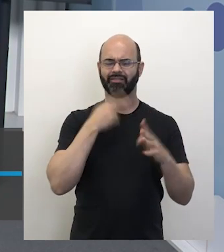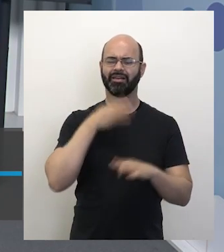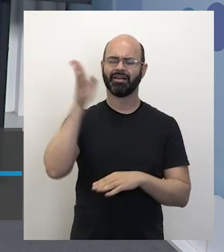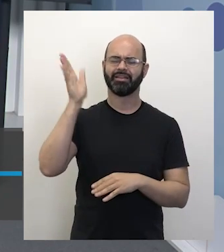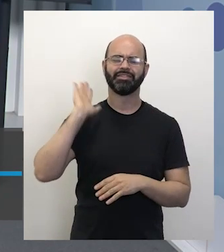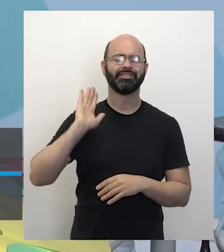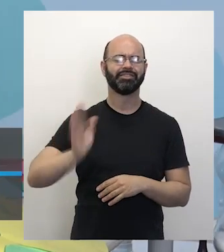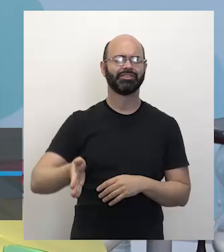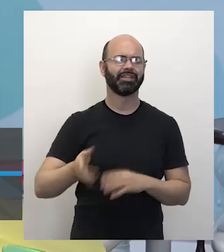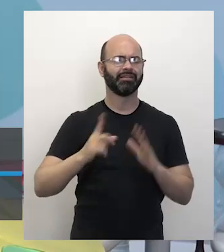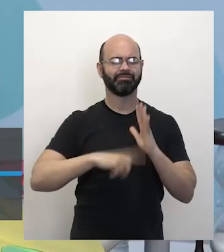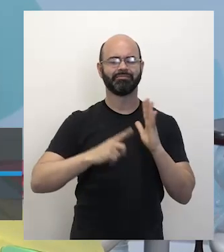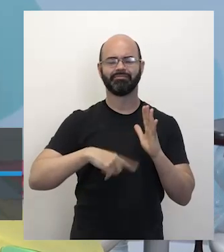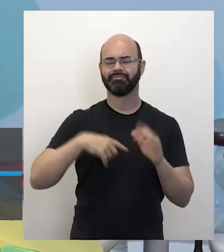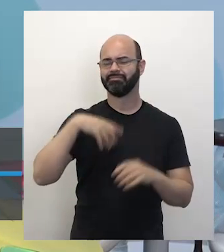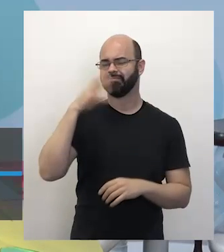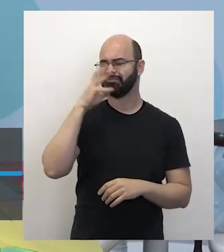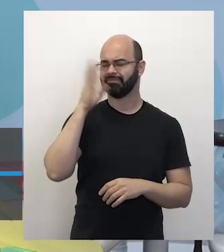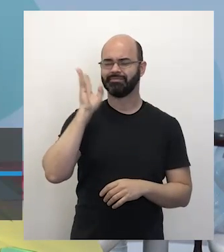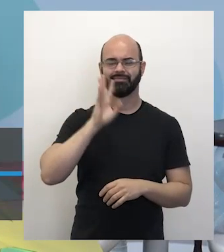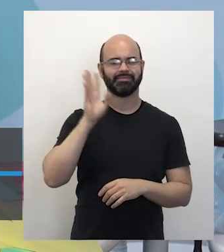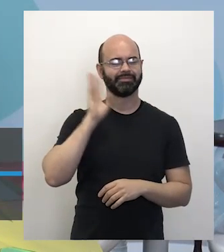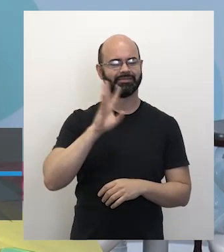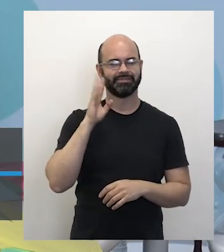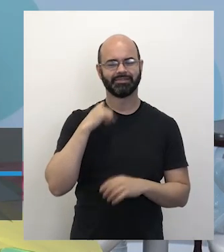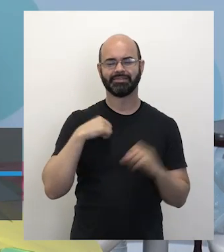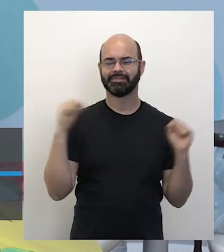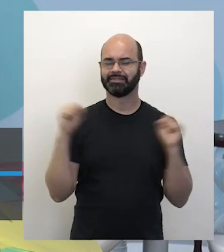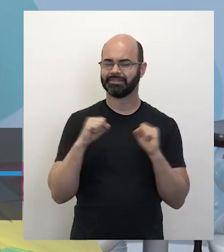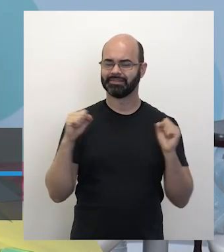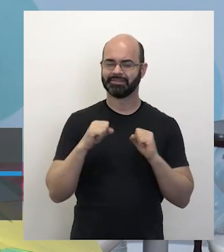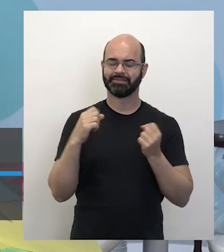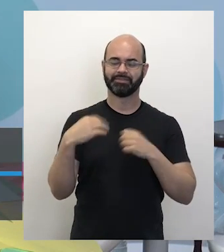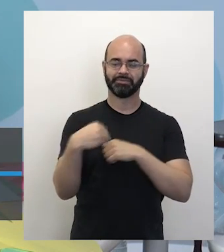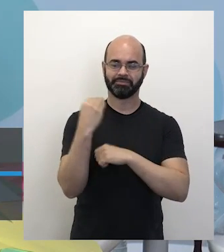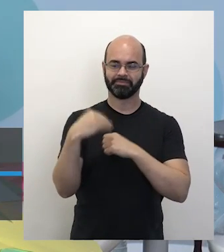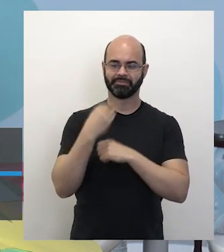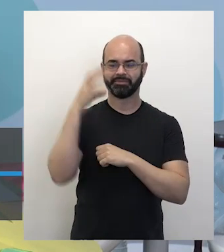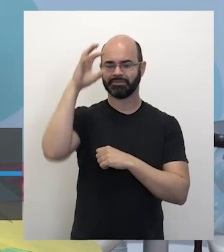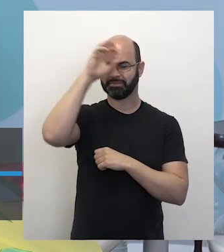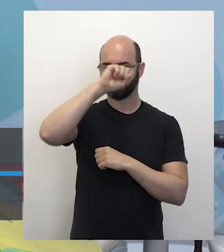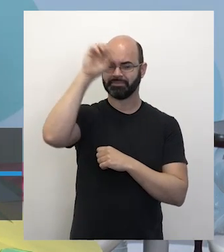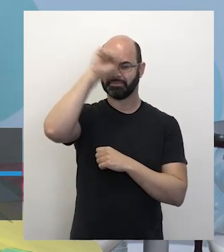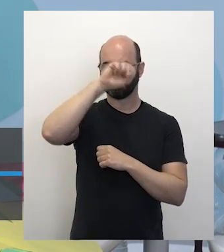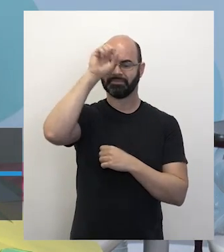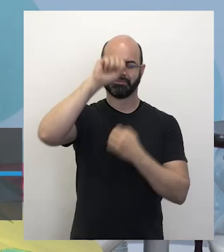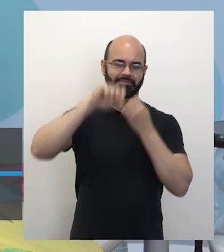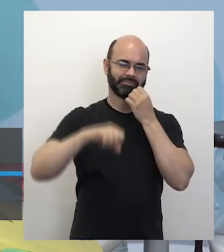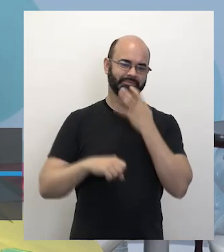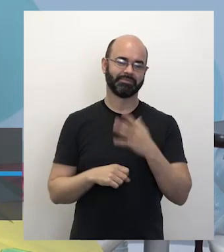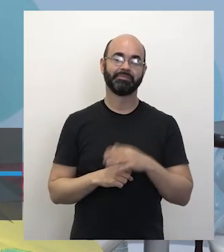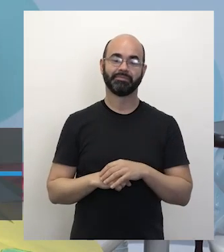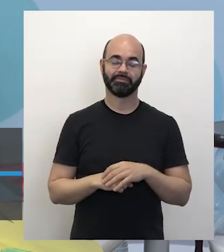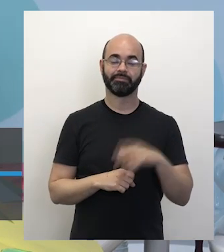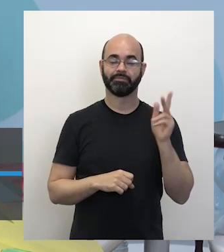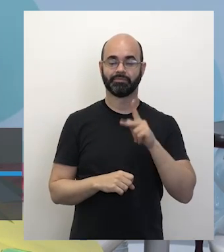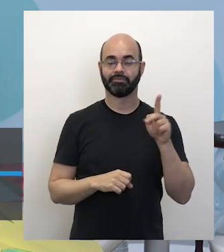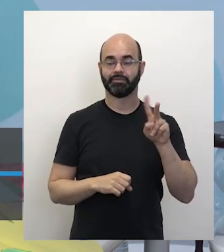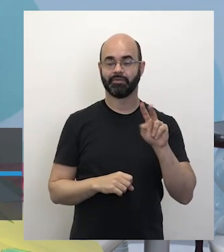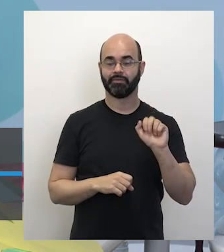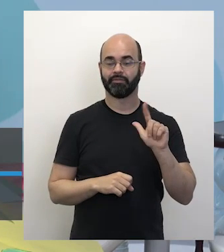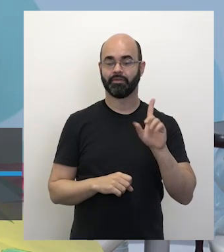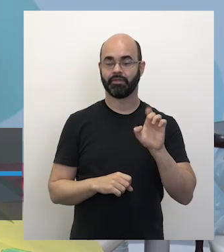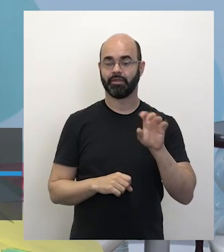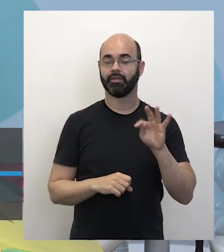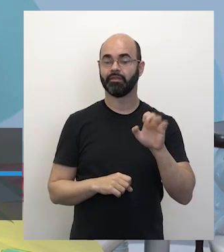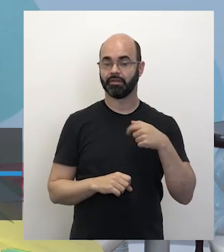América Latina, maravilhoso, muito a nos mostrar e ensinar. A Pro Valdete também falou, visitei esse museu. A